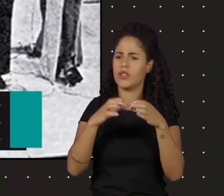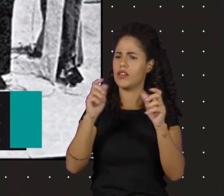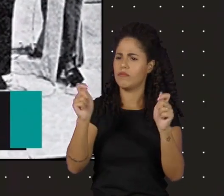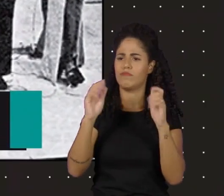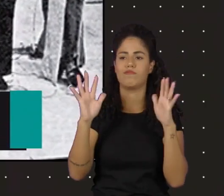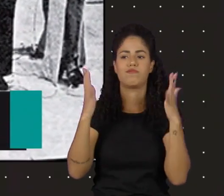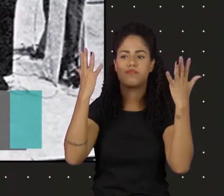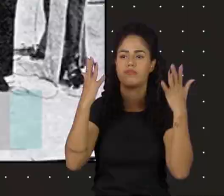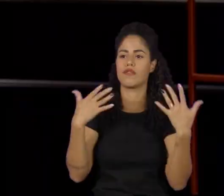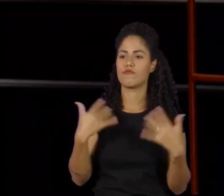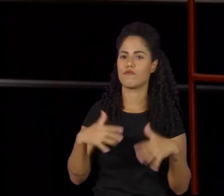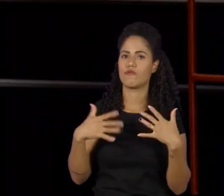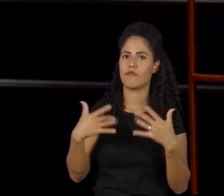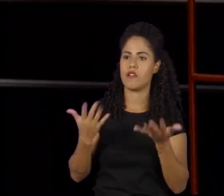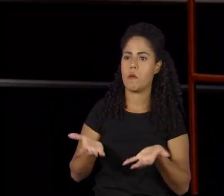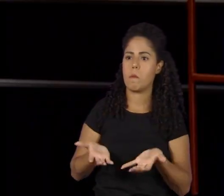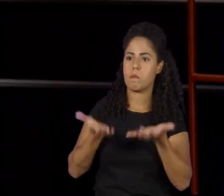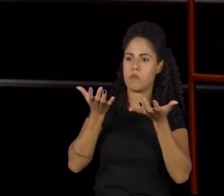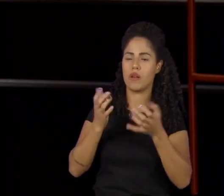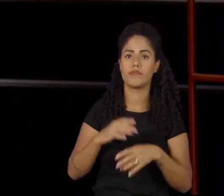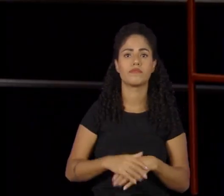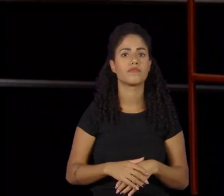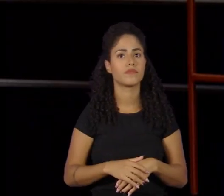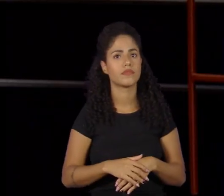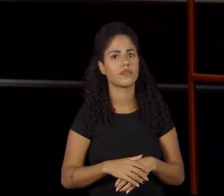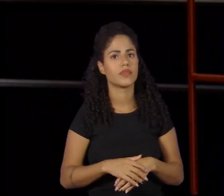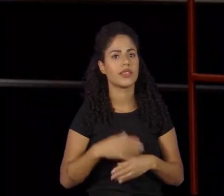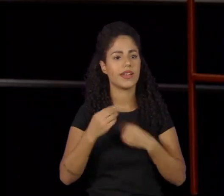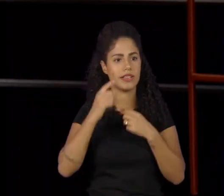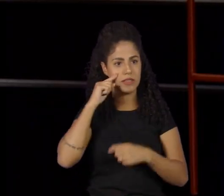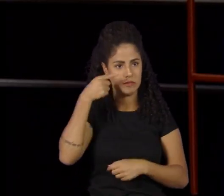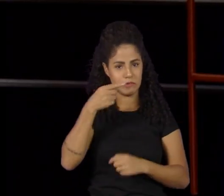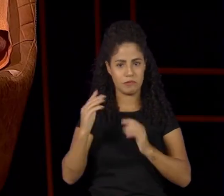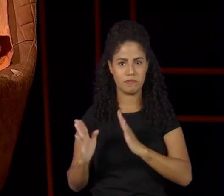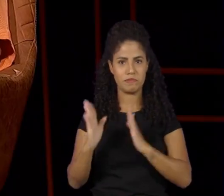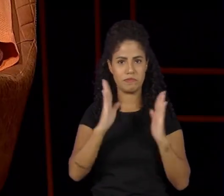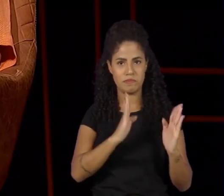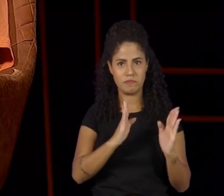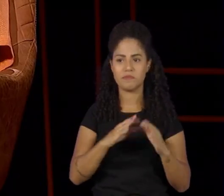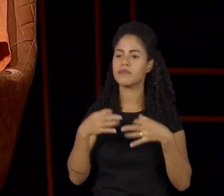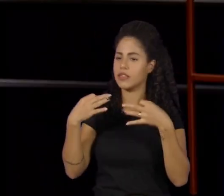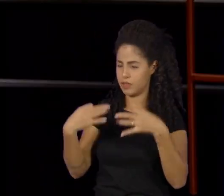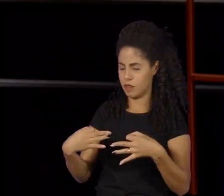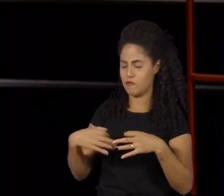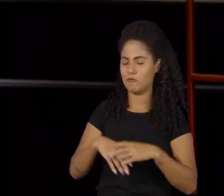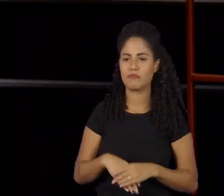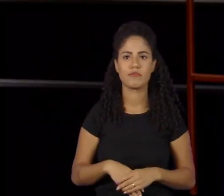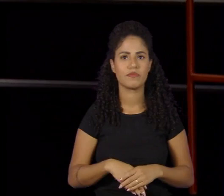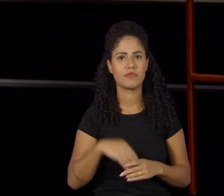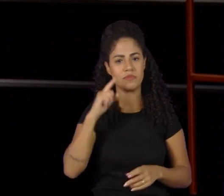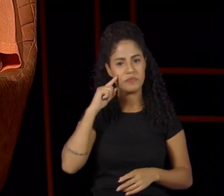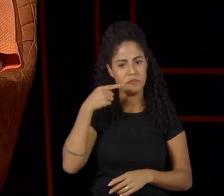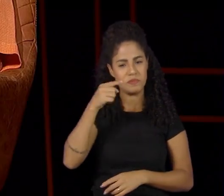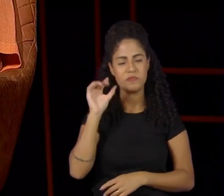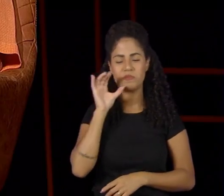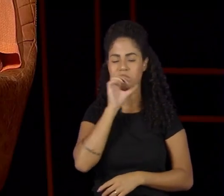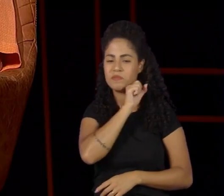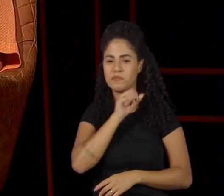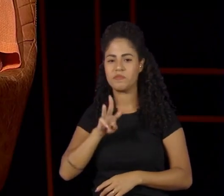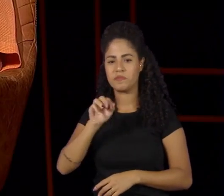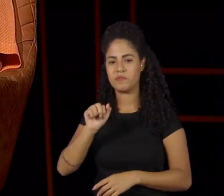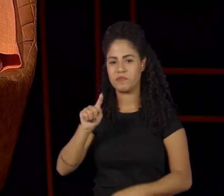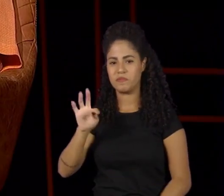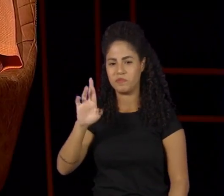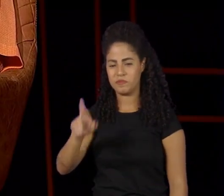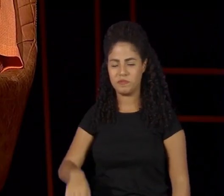quem? Flávio Rangel. Agora vamos falar um pouco mais sobre isso no próximo bloco? Certo. A gente volta já com Walter